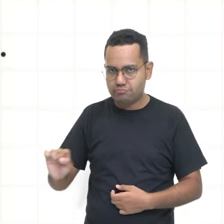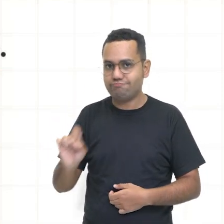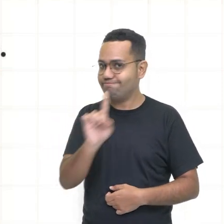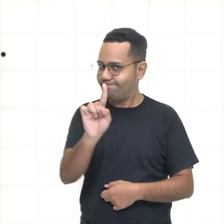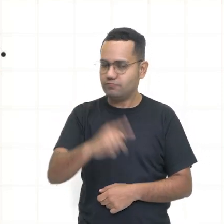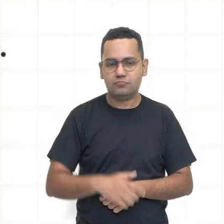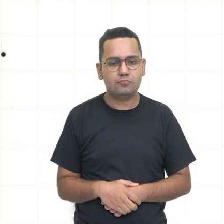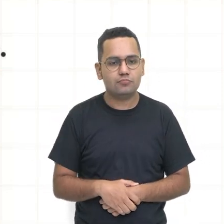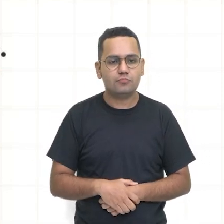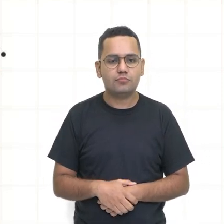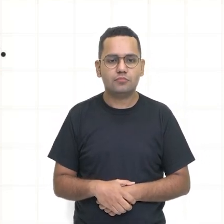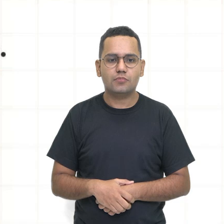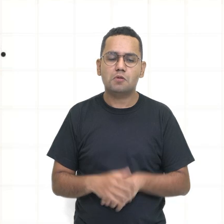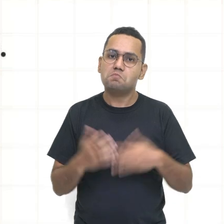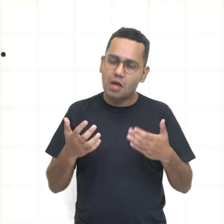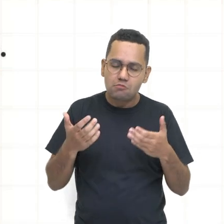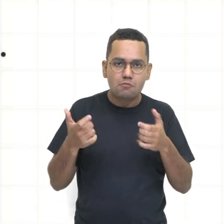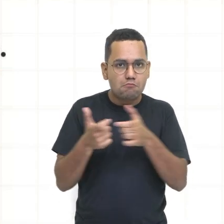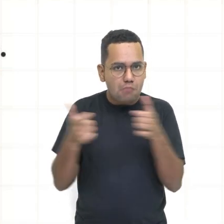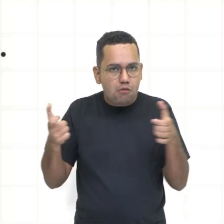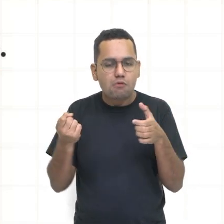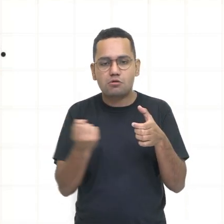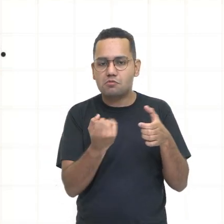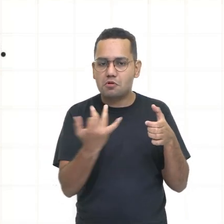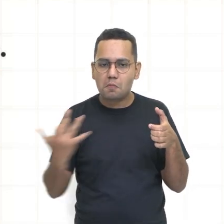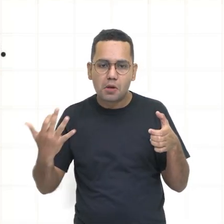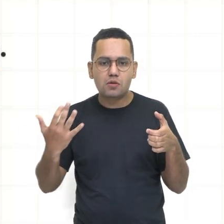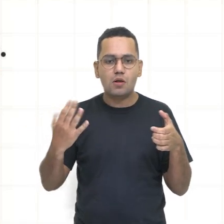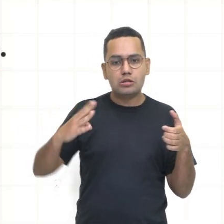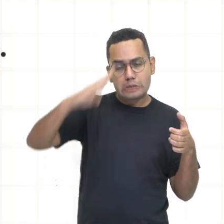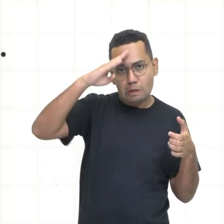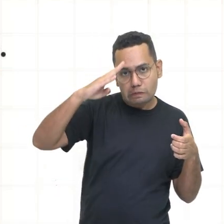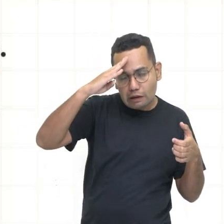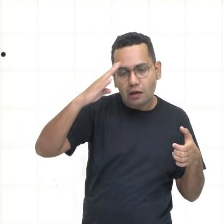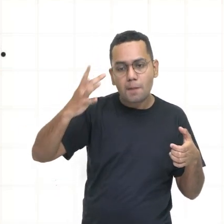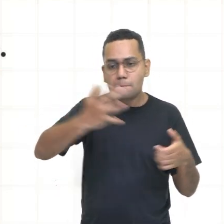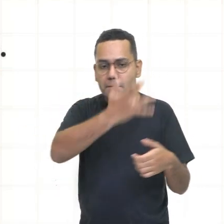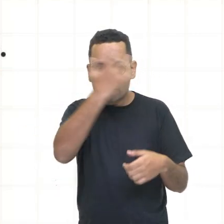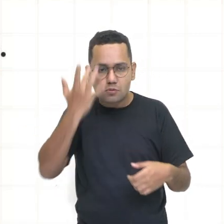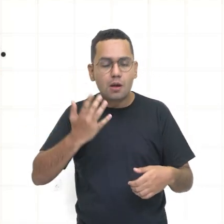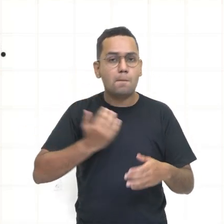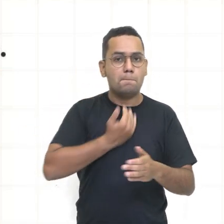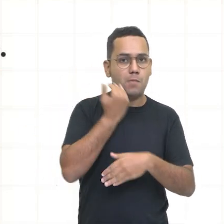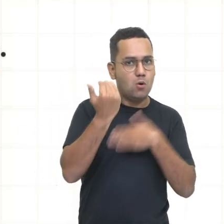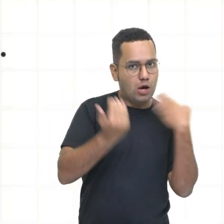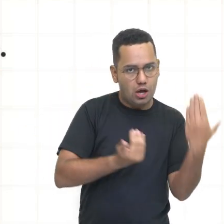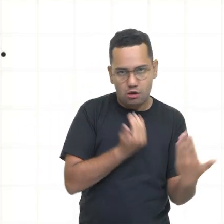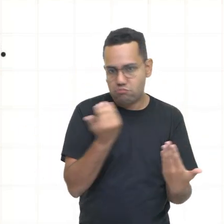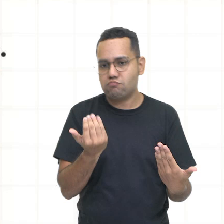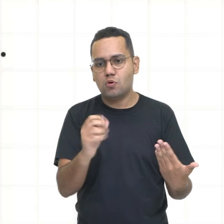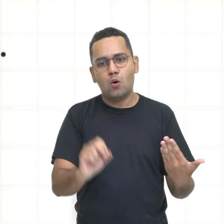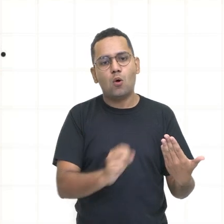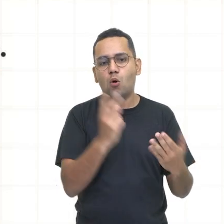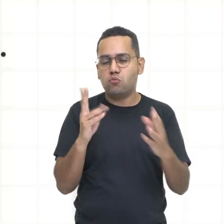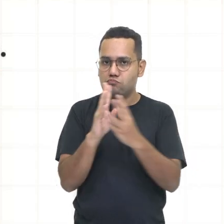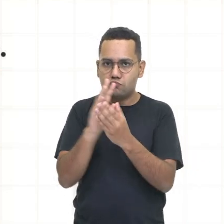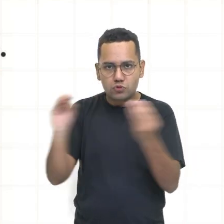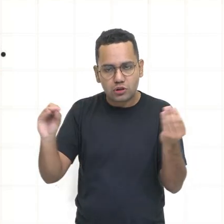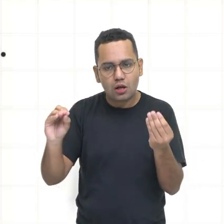de soldados e civis foram mortos, feridos ou deslocados. Houve também